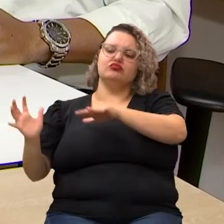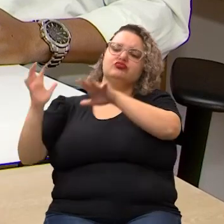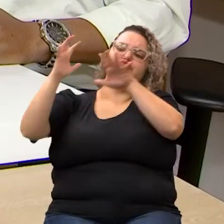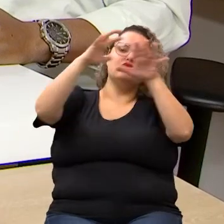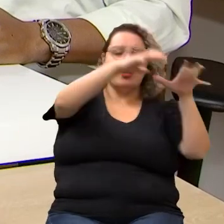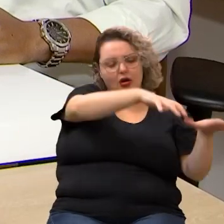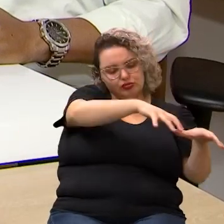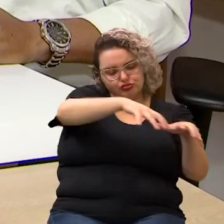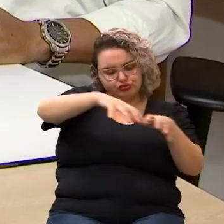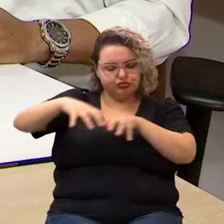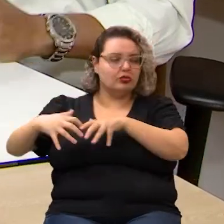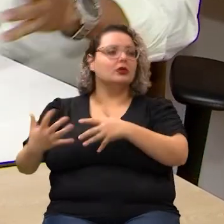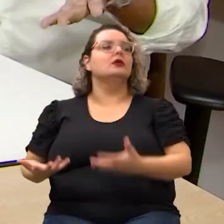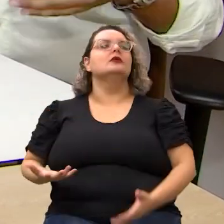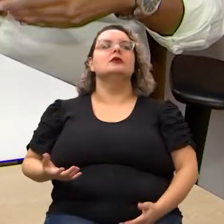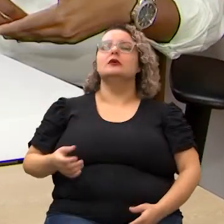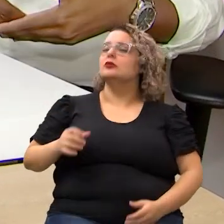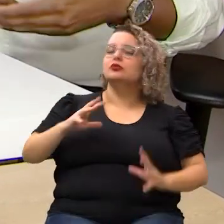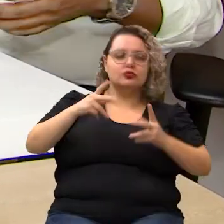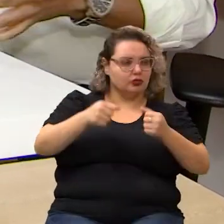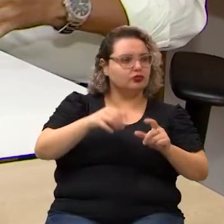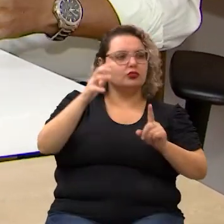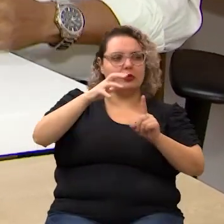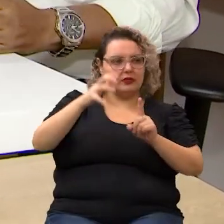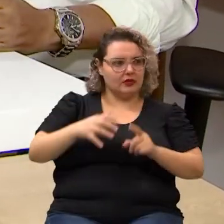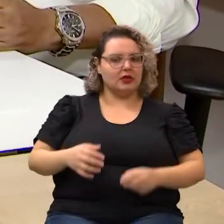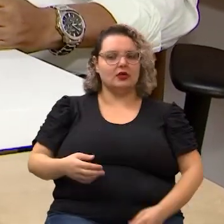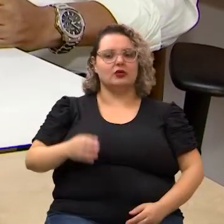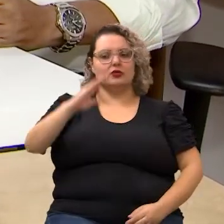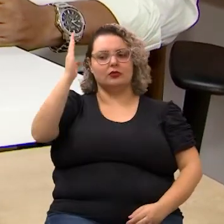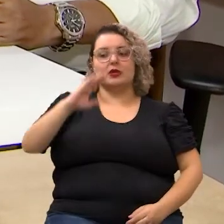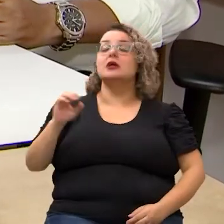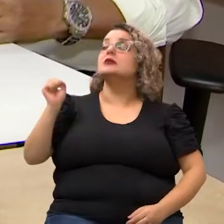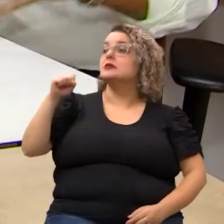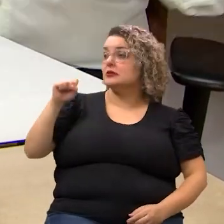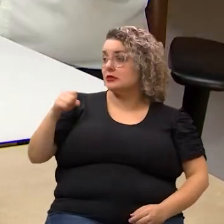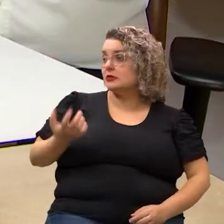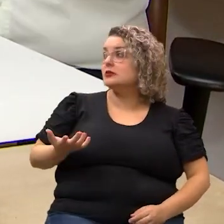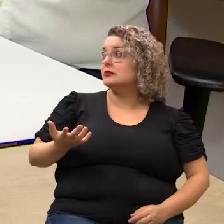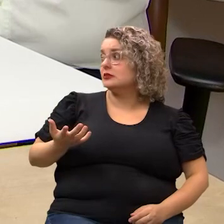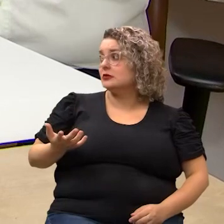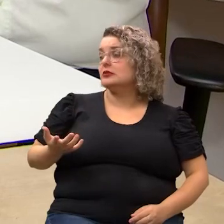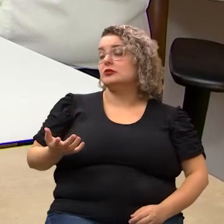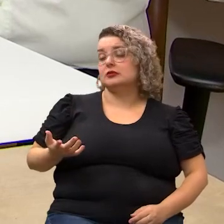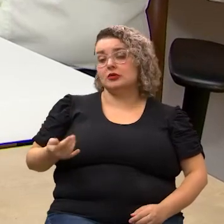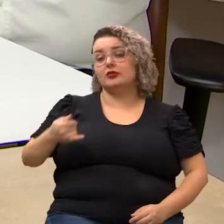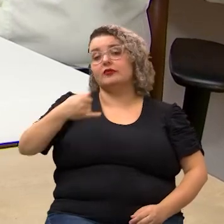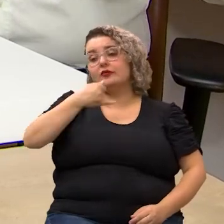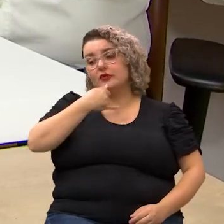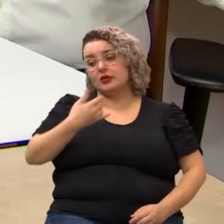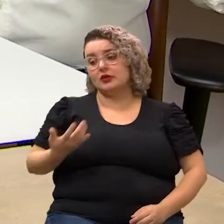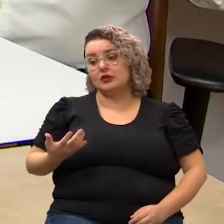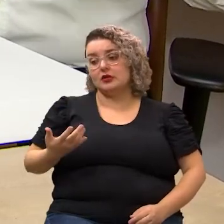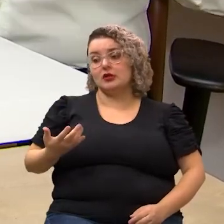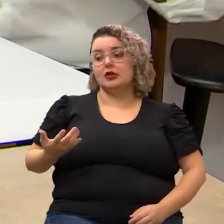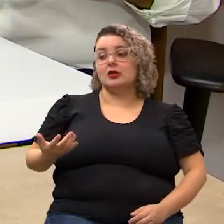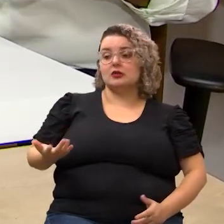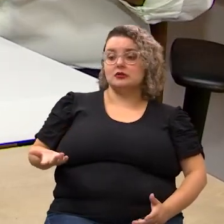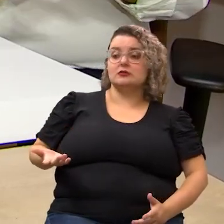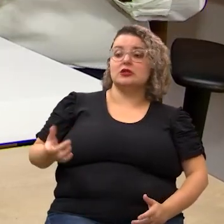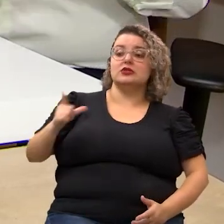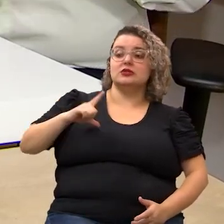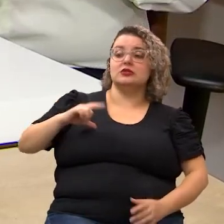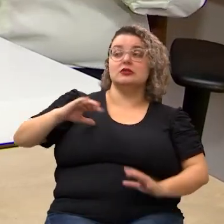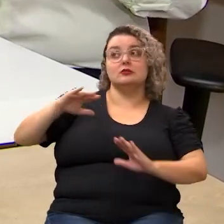de um país e aí não... Reflete aqui, né? Isso, reflete aqui também no Brasil. Felizmente, aqui nós temos poucas dessas